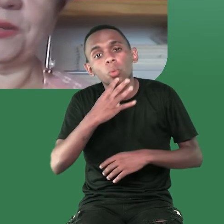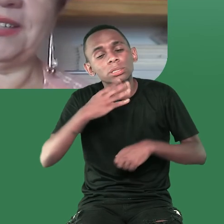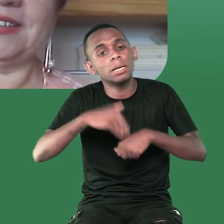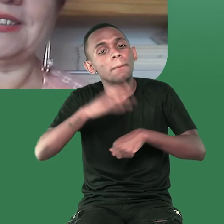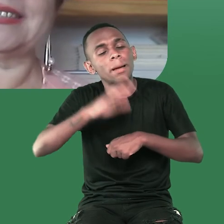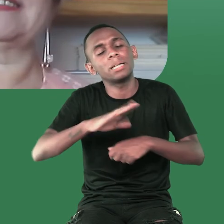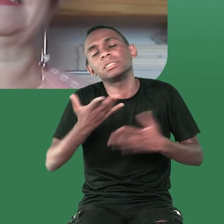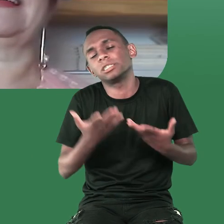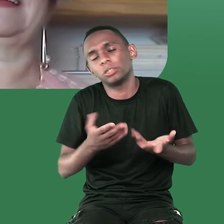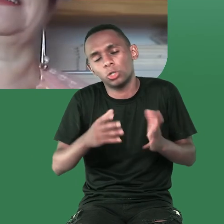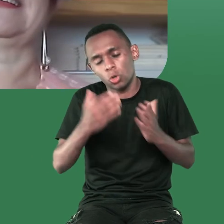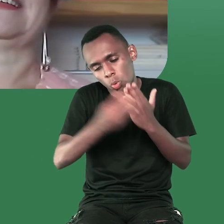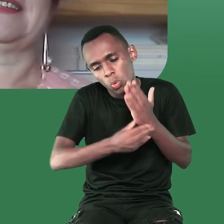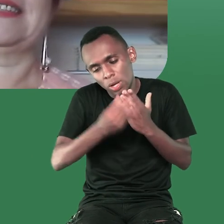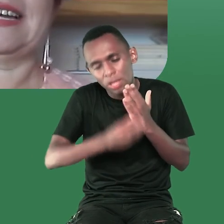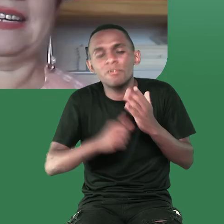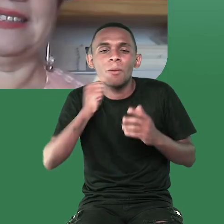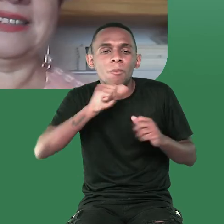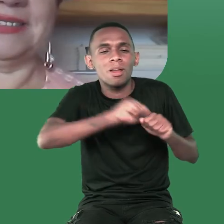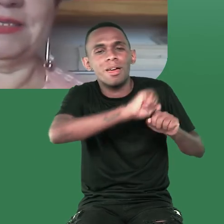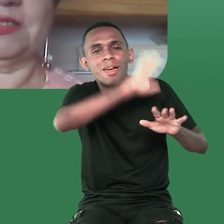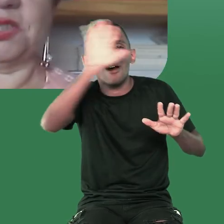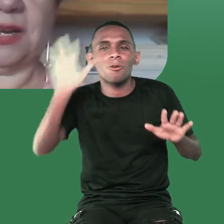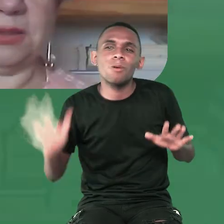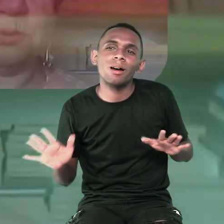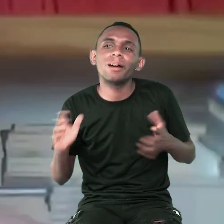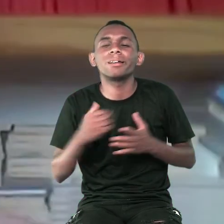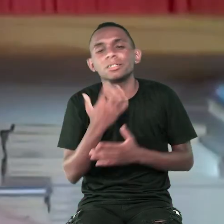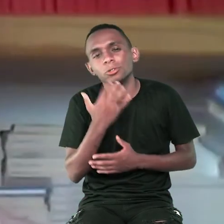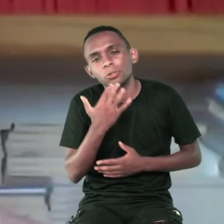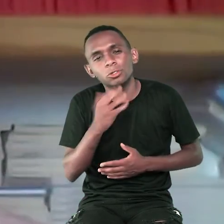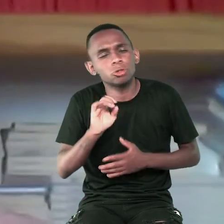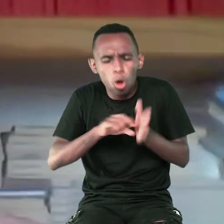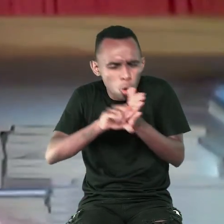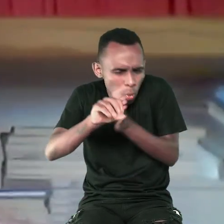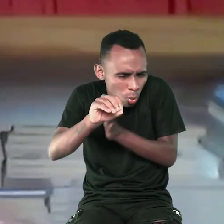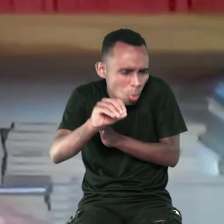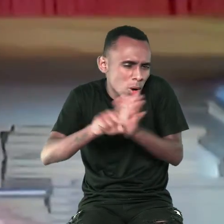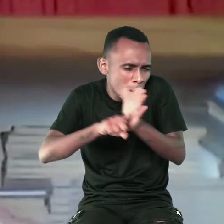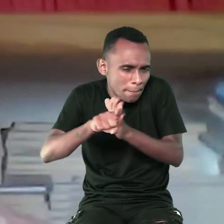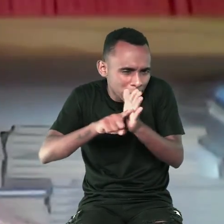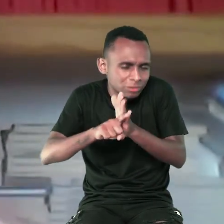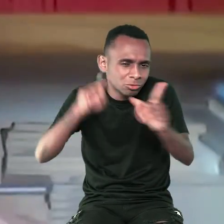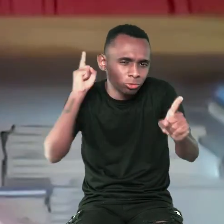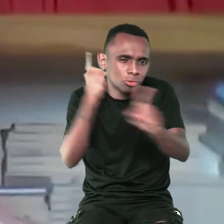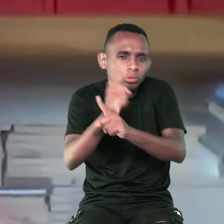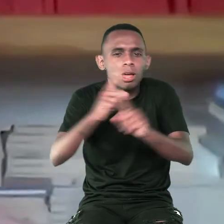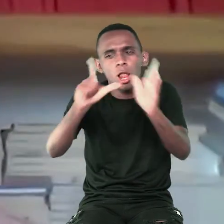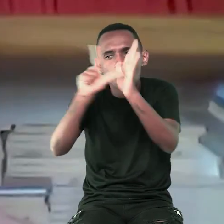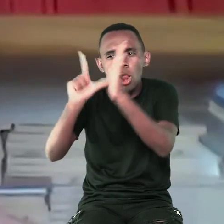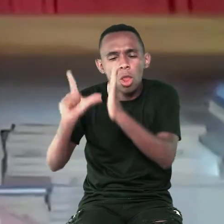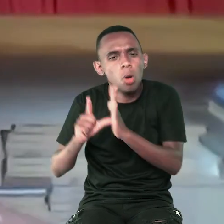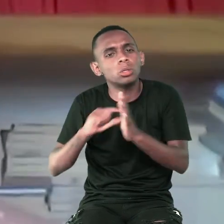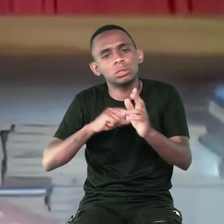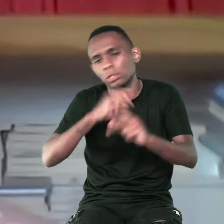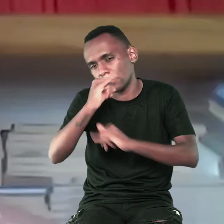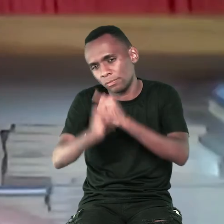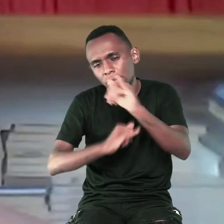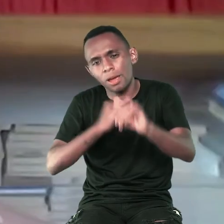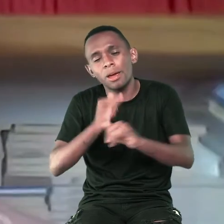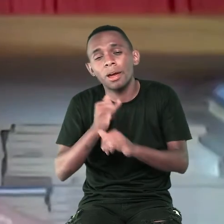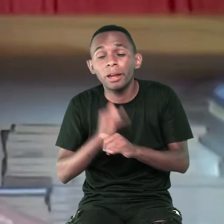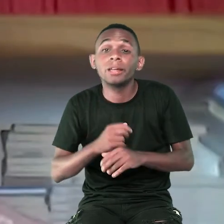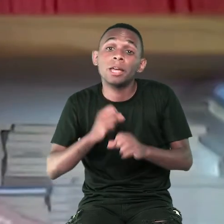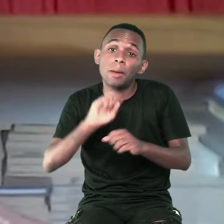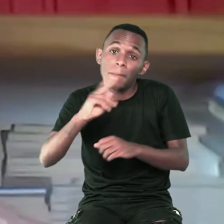mulheres arco-íris, né? Que está, assim, só jogar aí no Google, vocês vão ver, vão encontrar em várias lojas virtuais, em